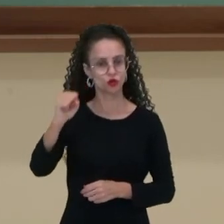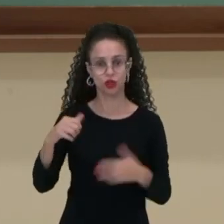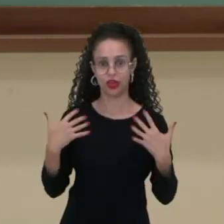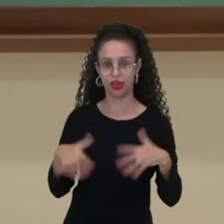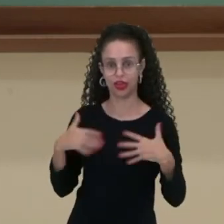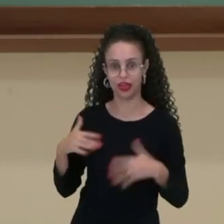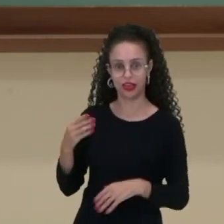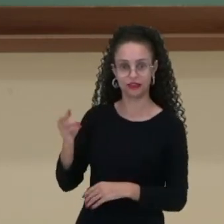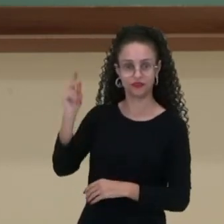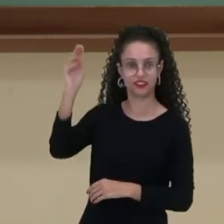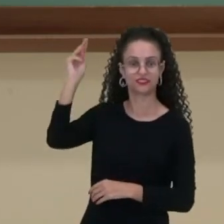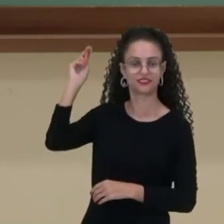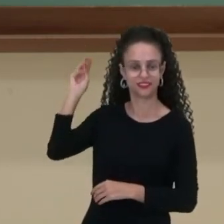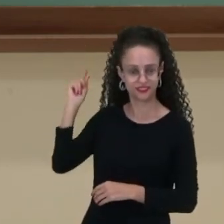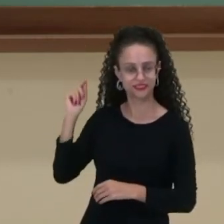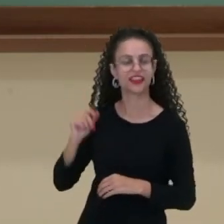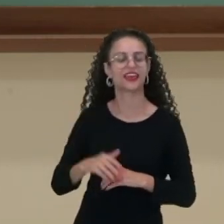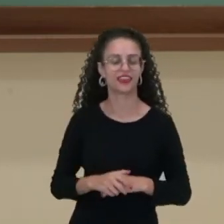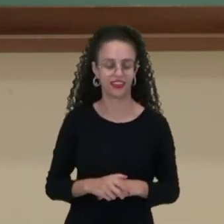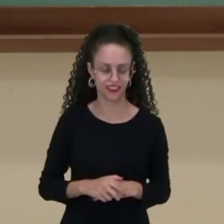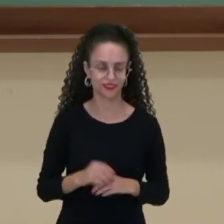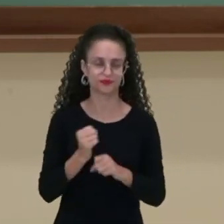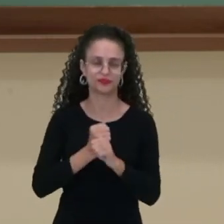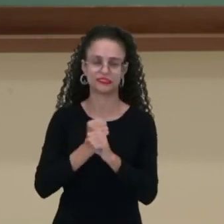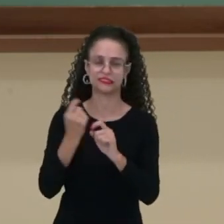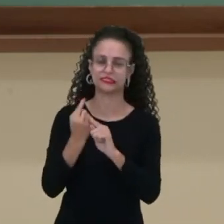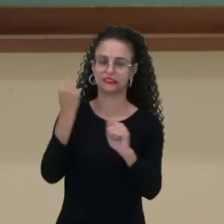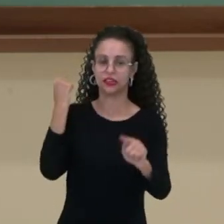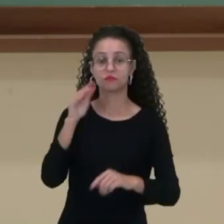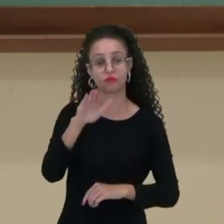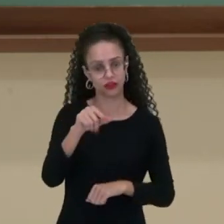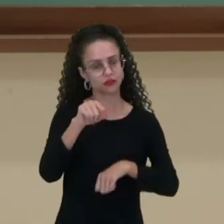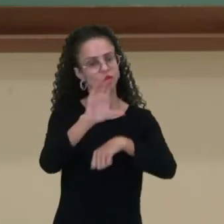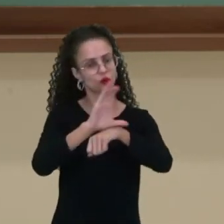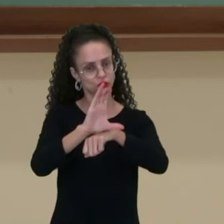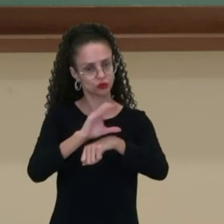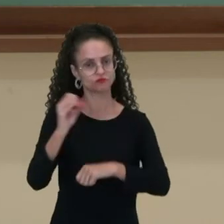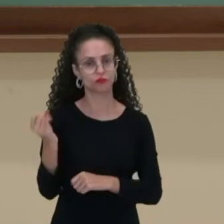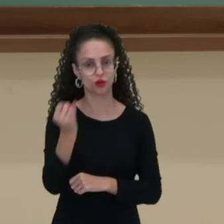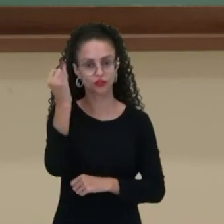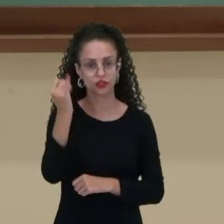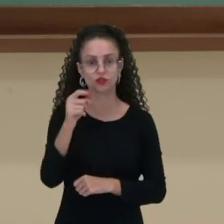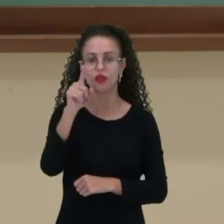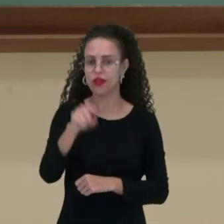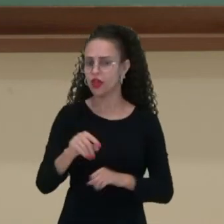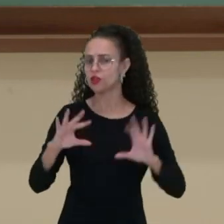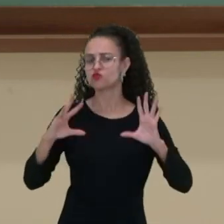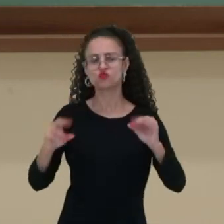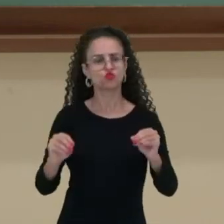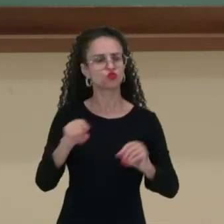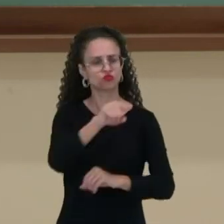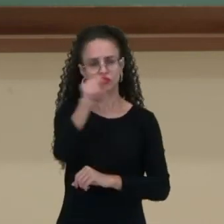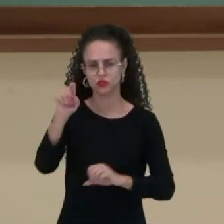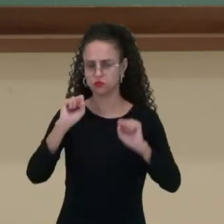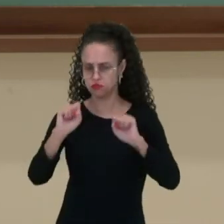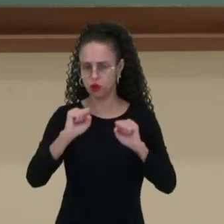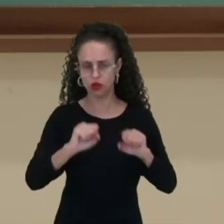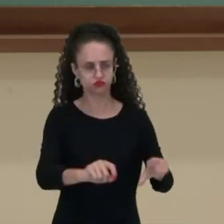professor, faz tempo isso, hein? Muito. Mas ela é muito importante. Ela está acessível para todos, inclusive.